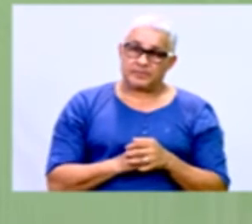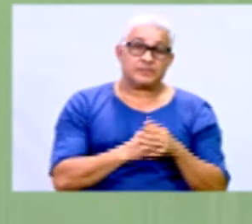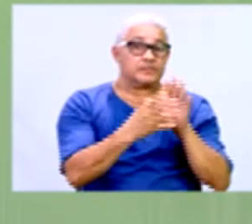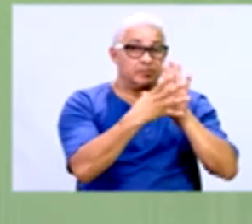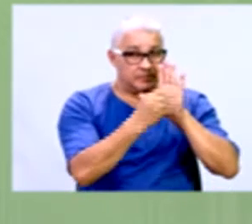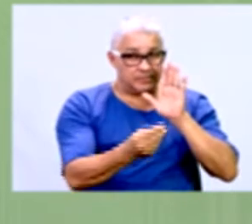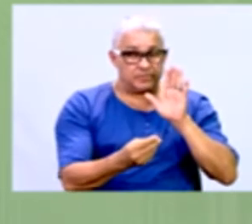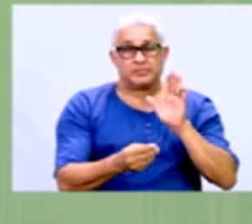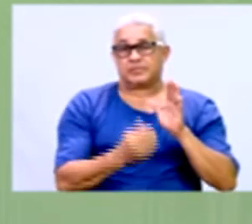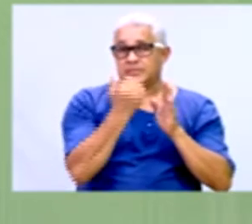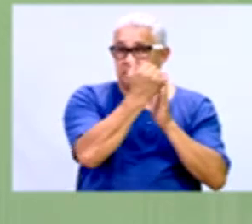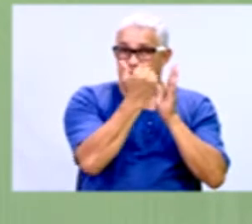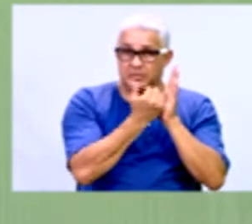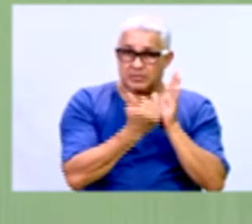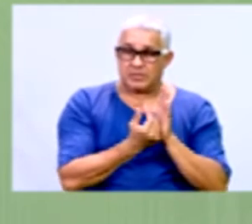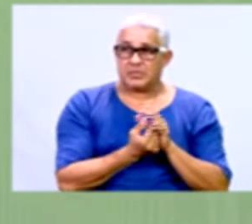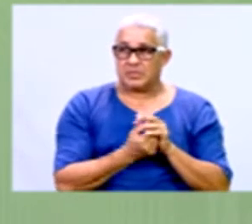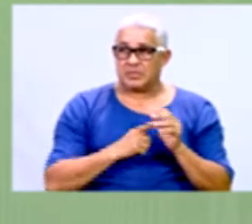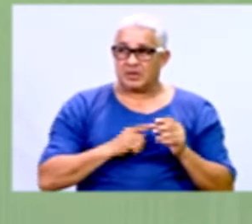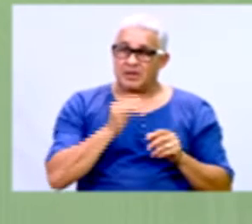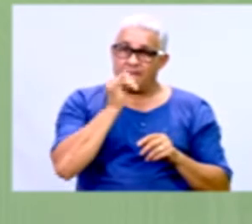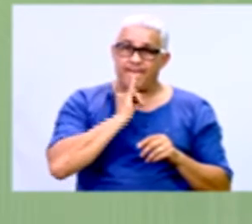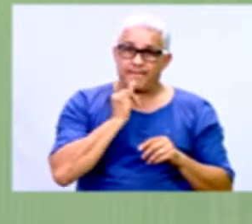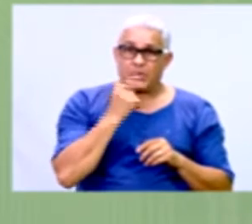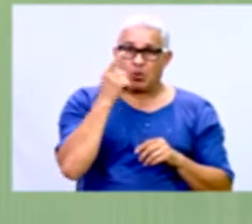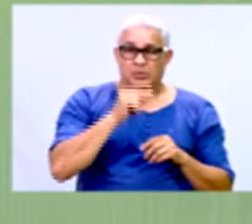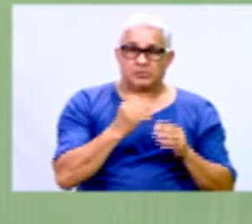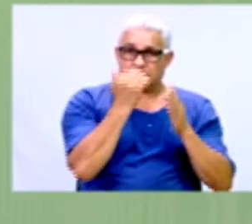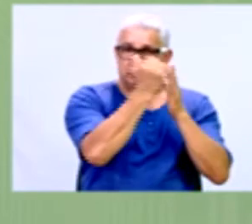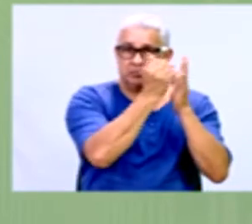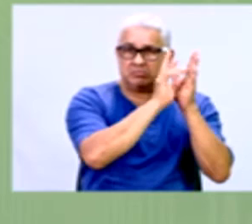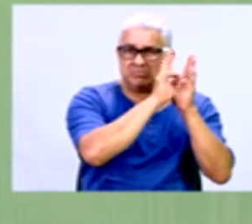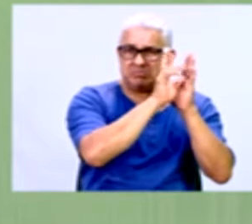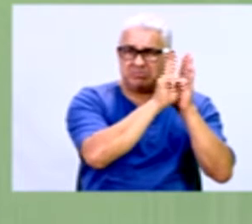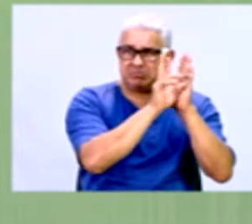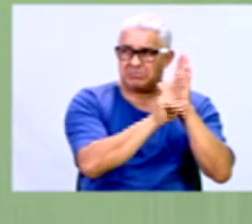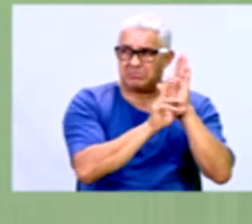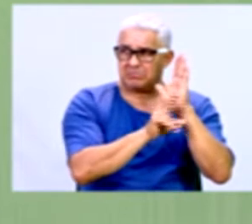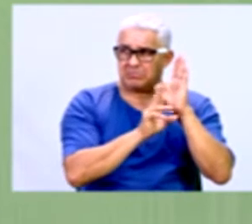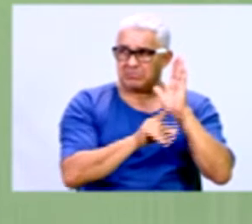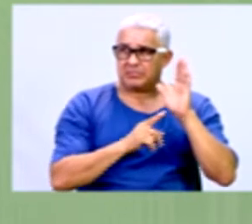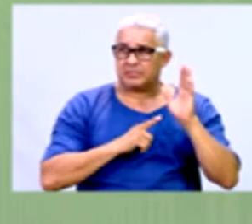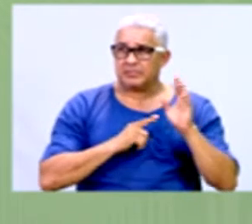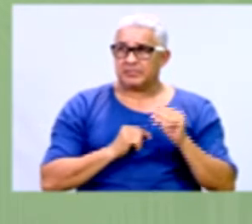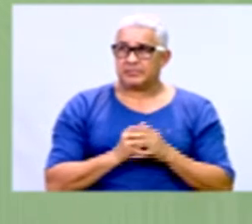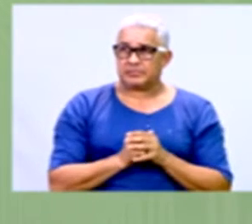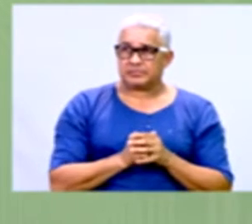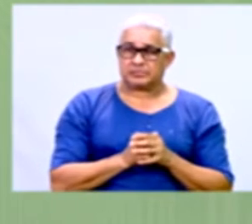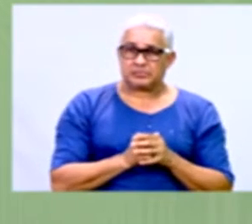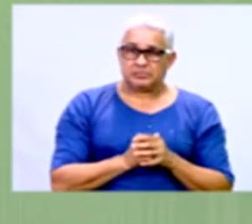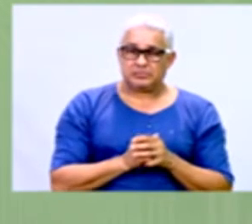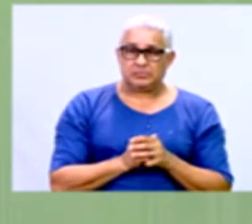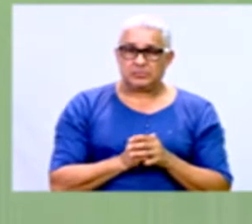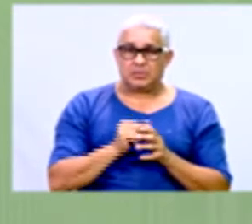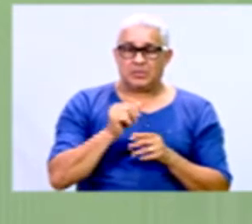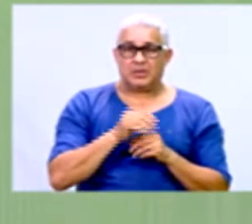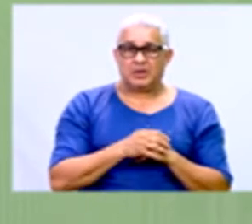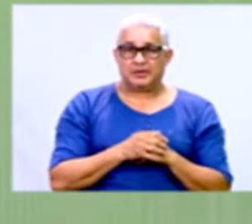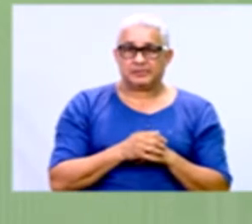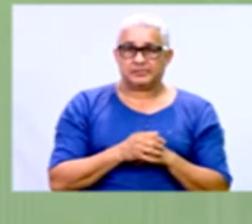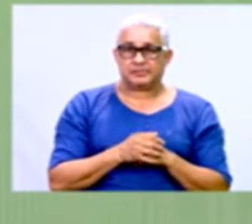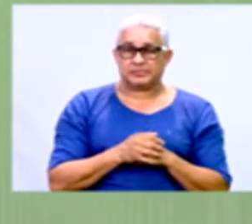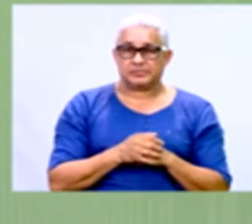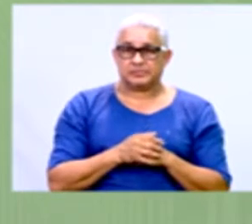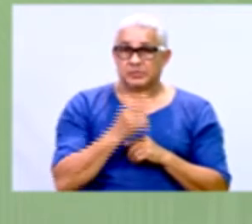lista identificada. Nós temos mais um exemplo aqui com várias listas, né? Com uma lista, desculpa, só que